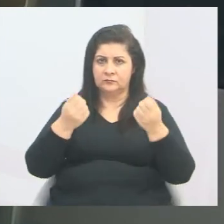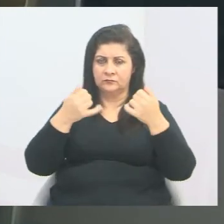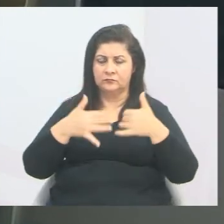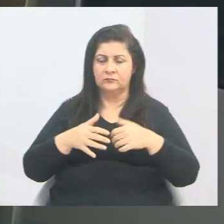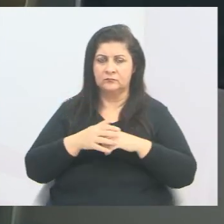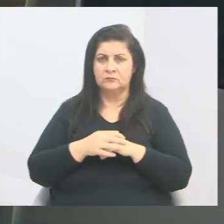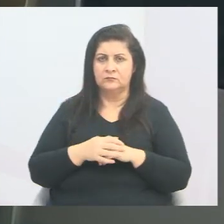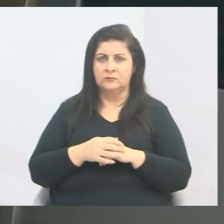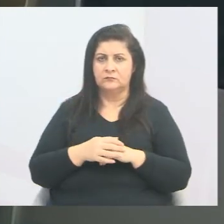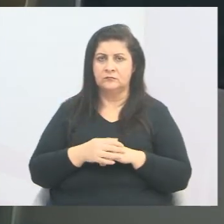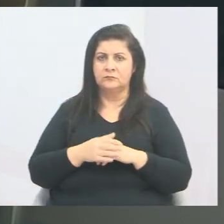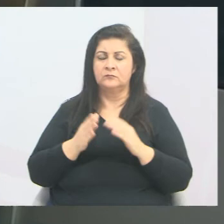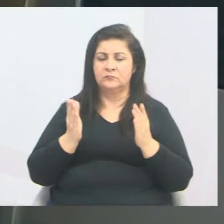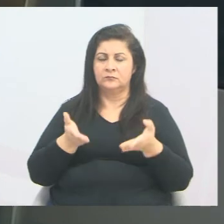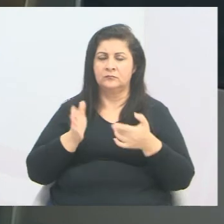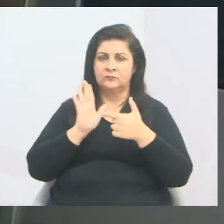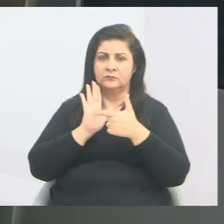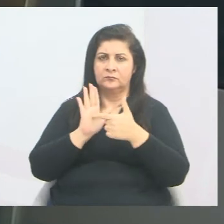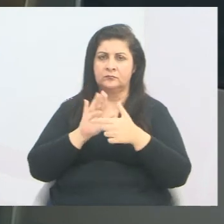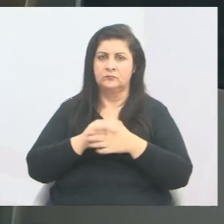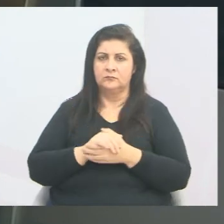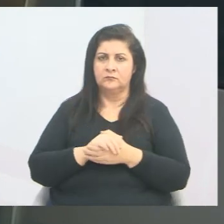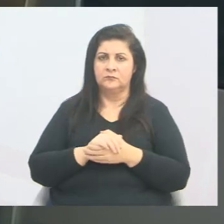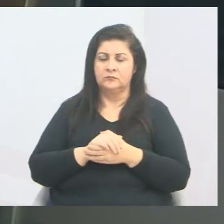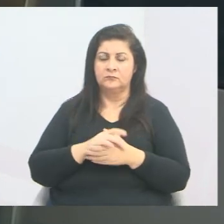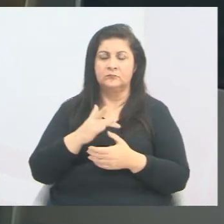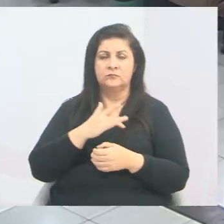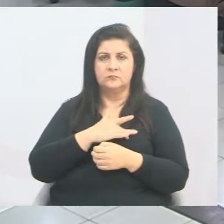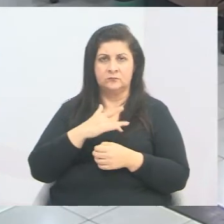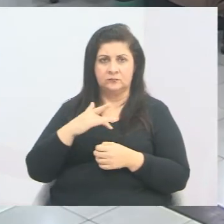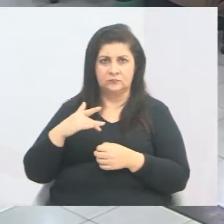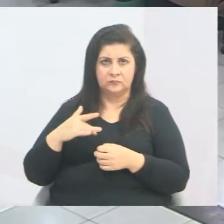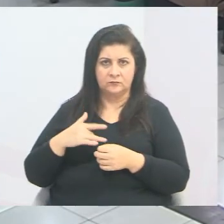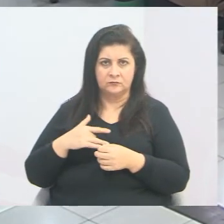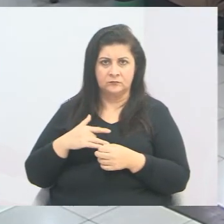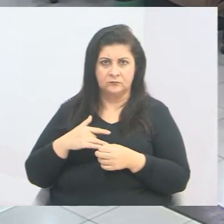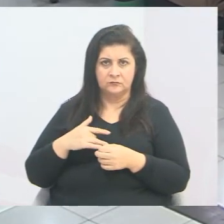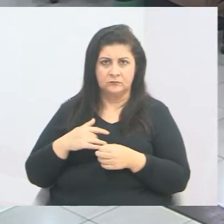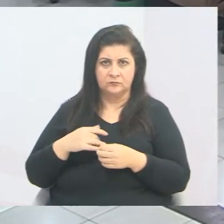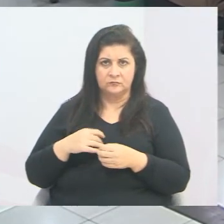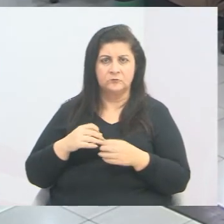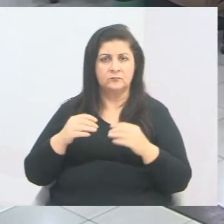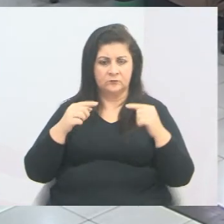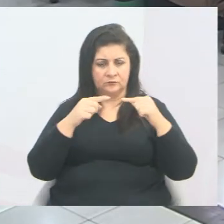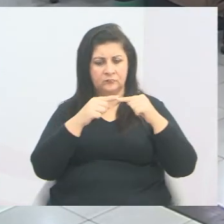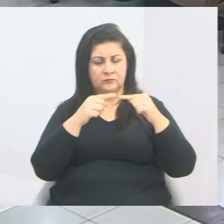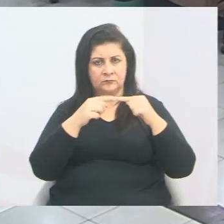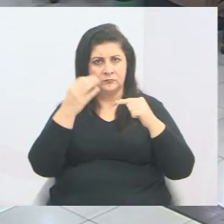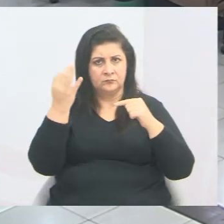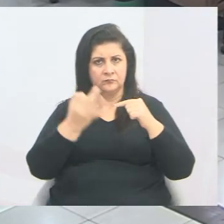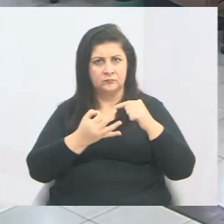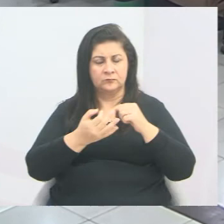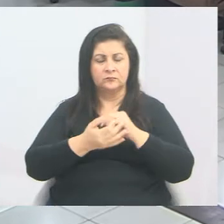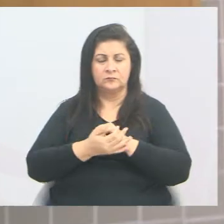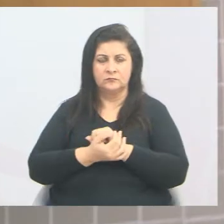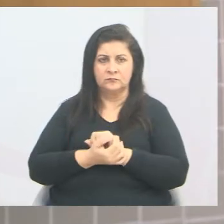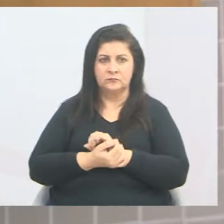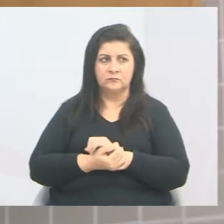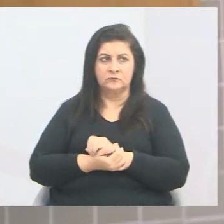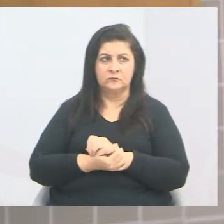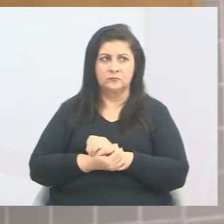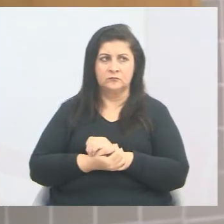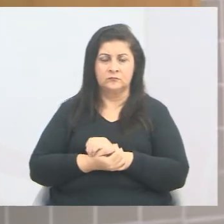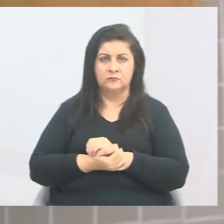foi mencionado aqui hoje nessa casa, né, a saúde, o gasto até esse momento está dentro da meta orçada. Né? Apresentamos